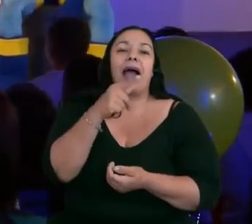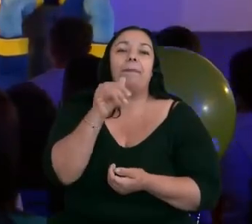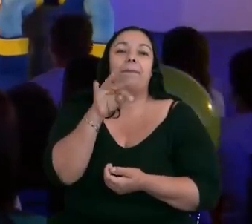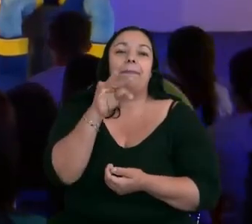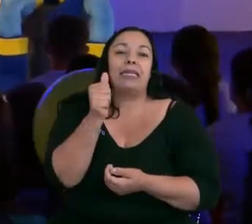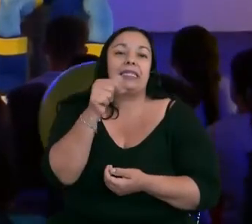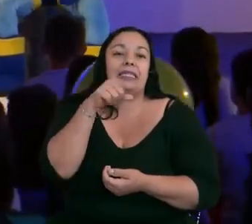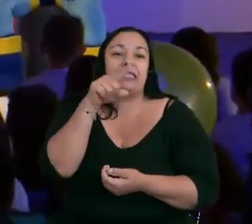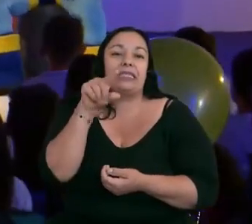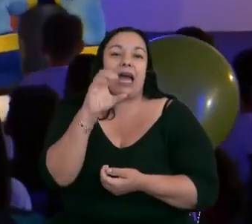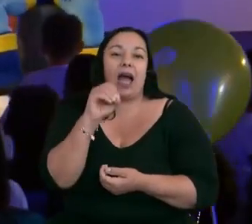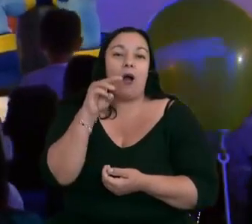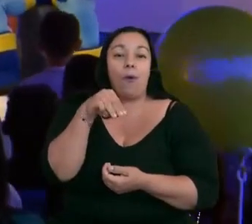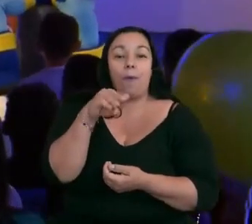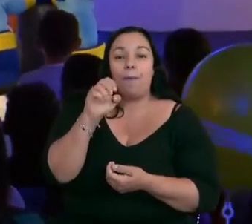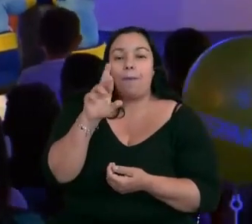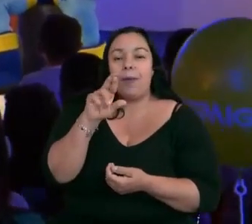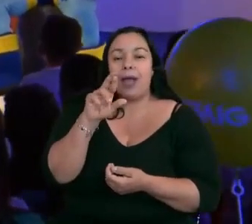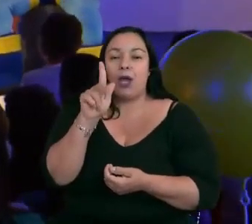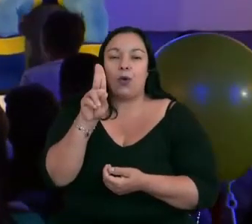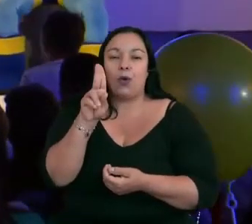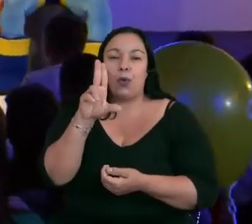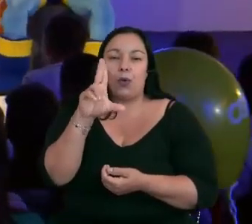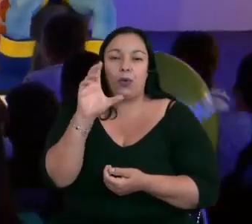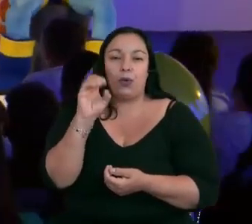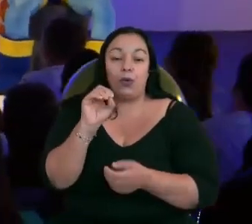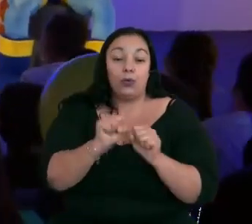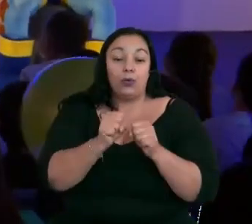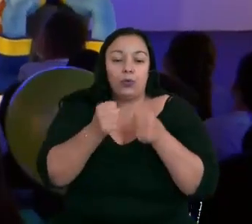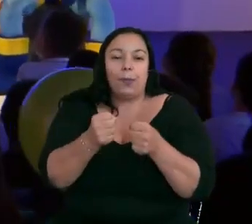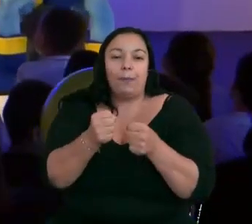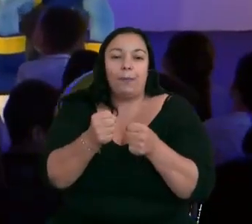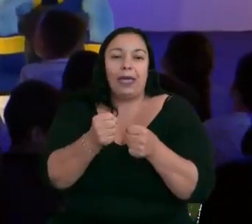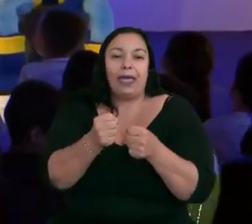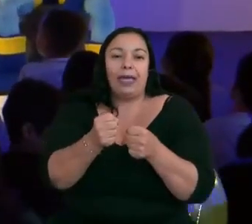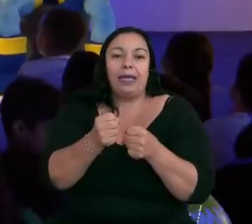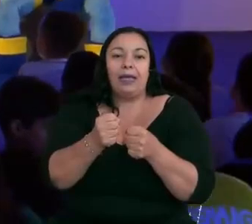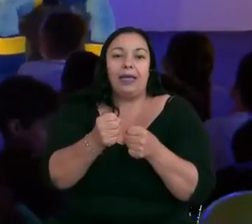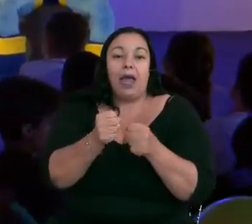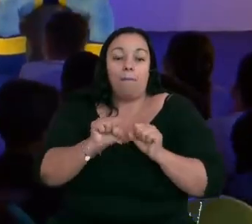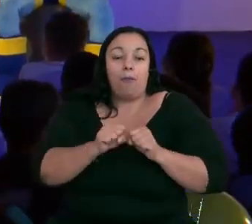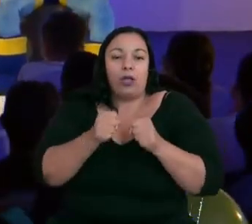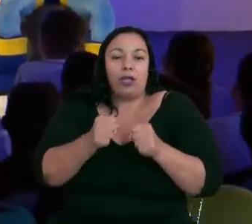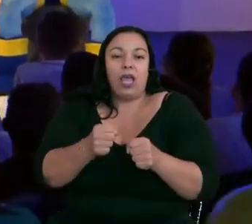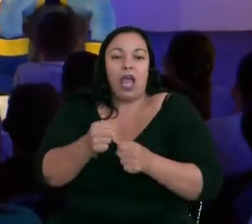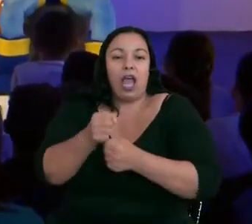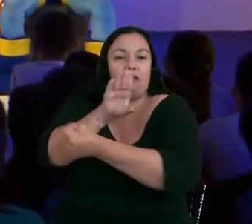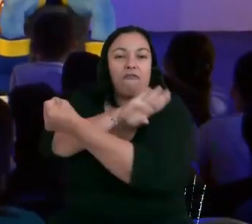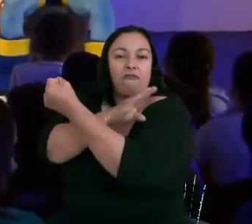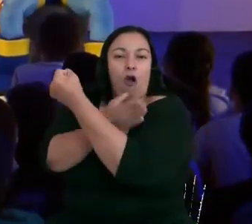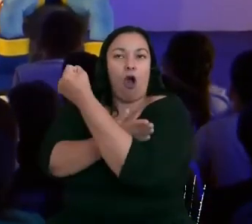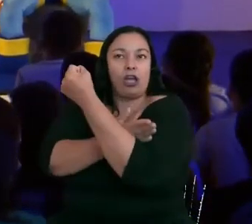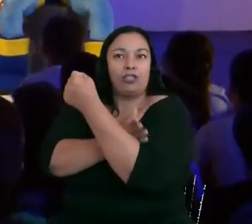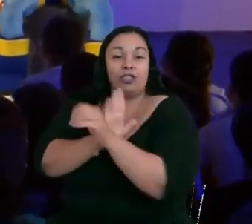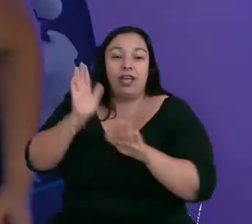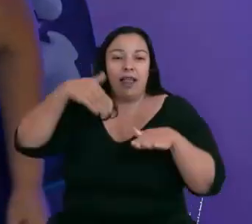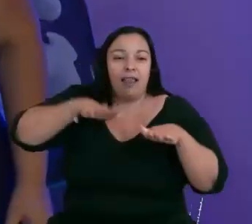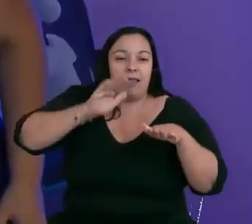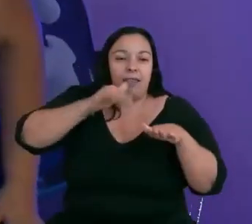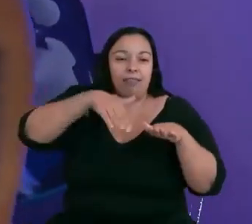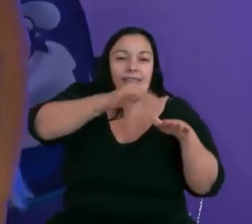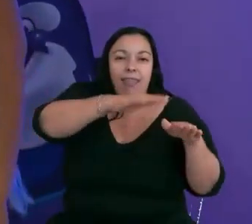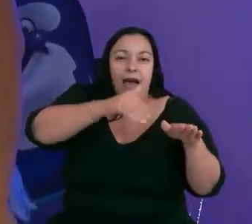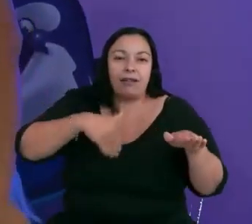superpoder, não é mesmo? É, ele fica tão forte que ele nada mais rápido que qualquer